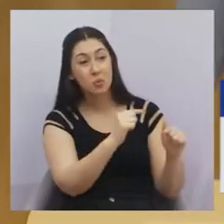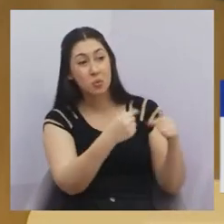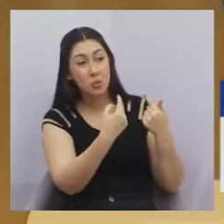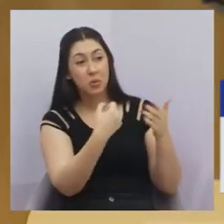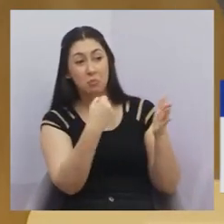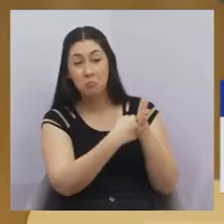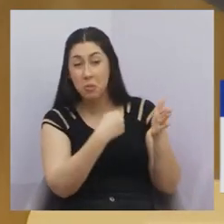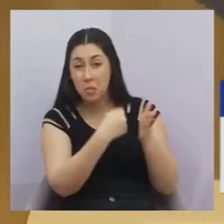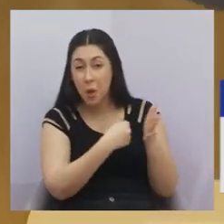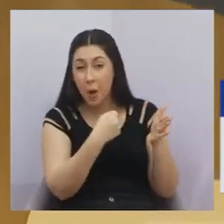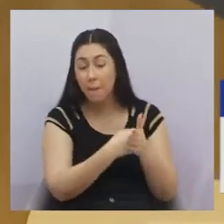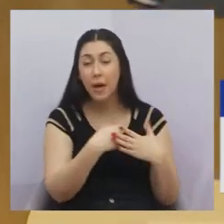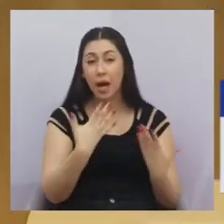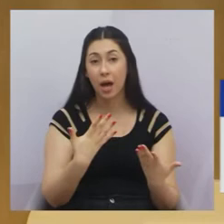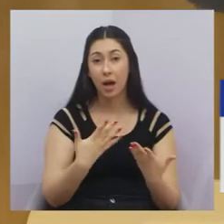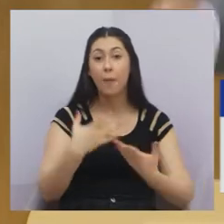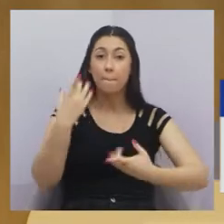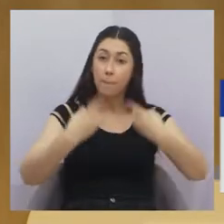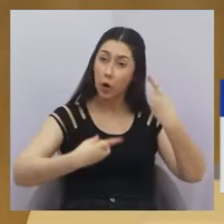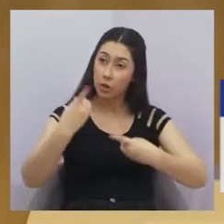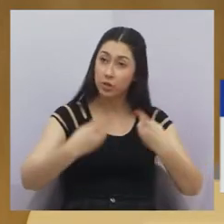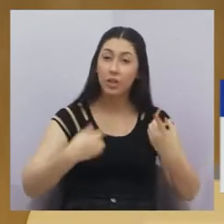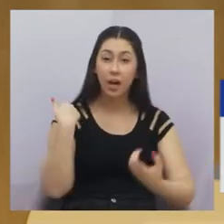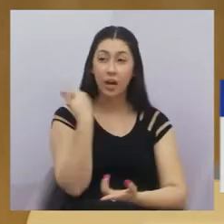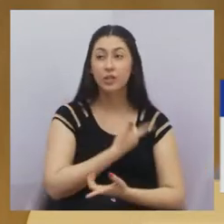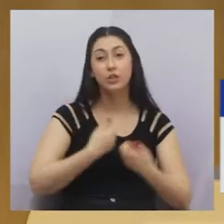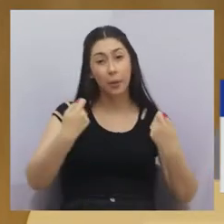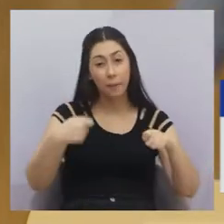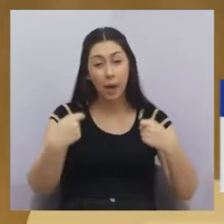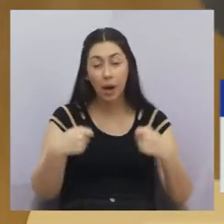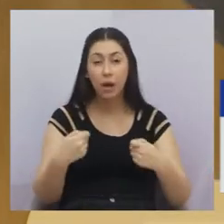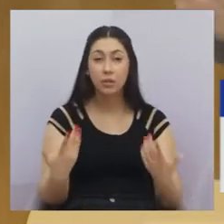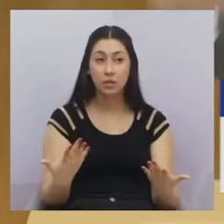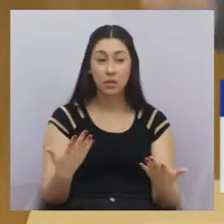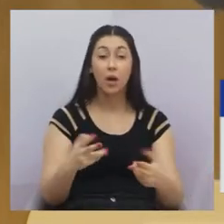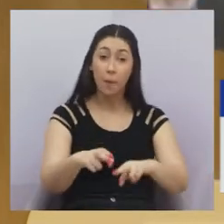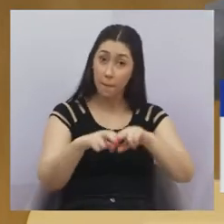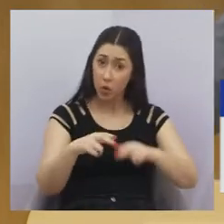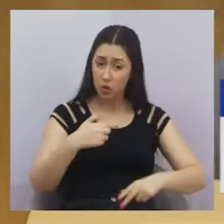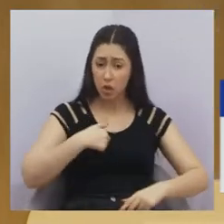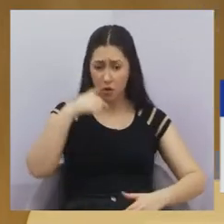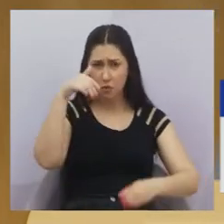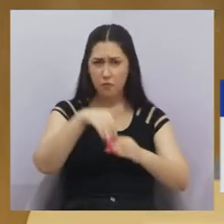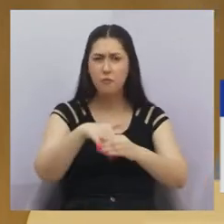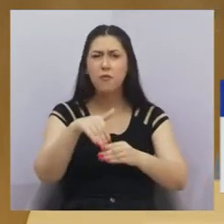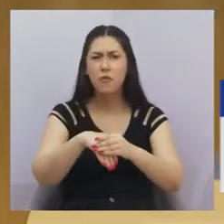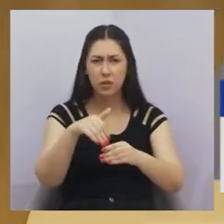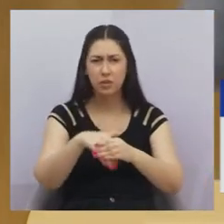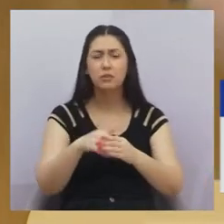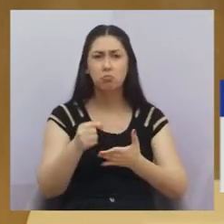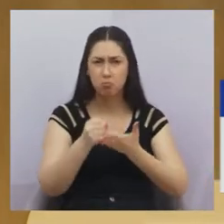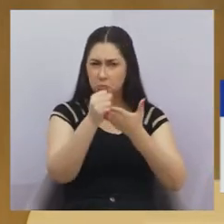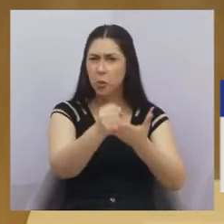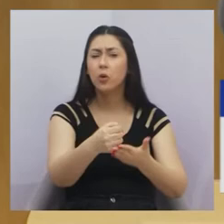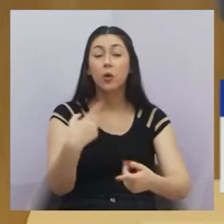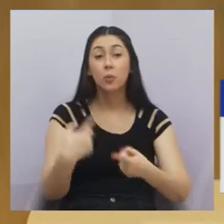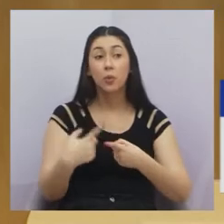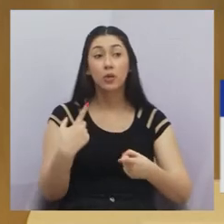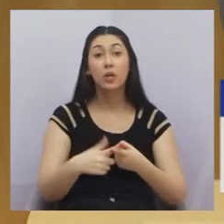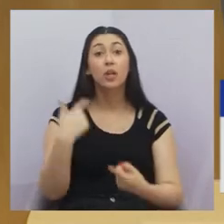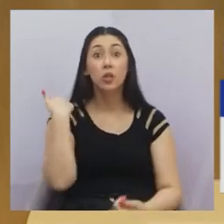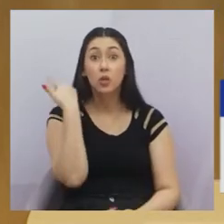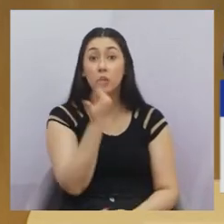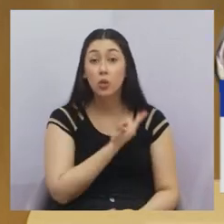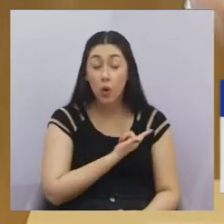lares. É esse tipo de política que nós temos que fazer. E é por isso que eu estou votando nessa secretaria, porque